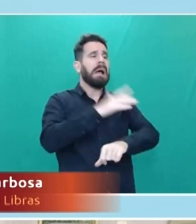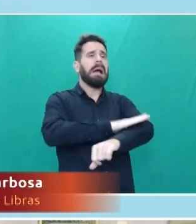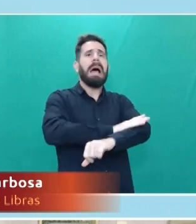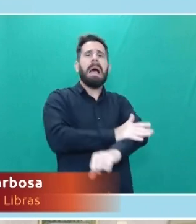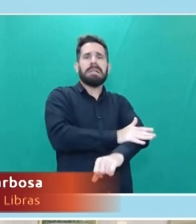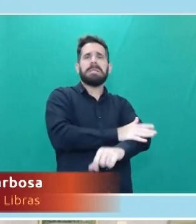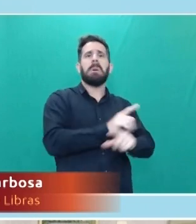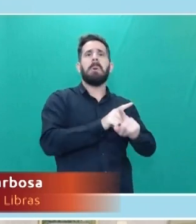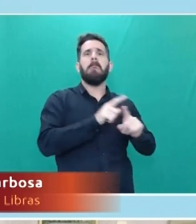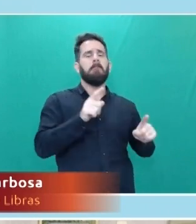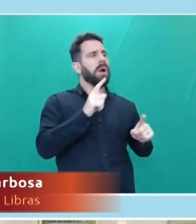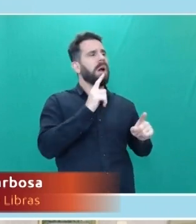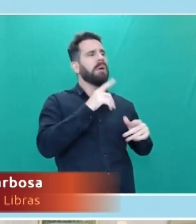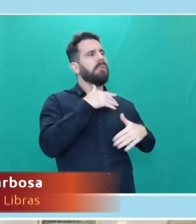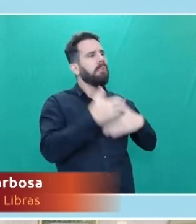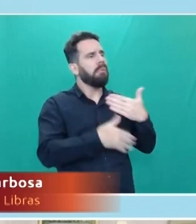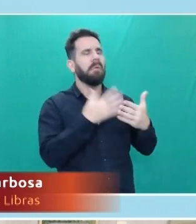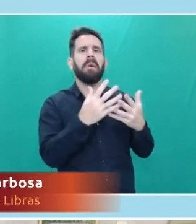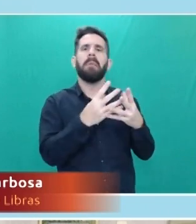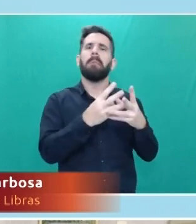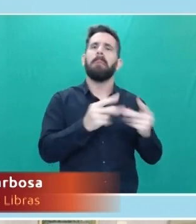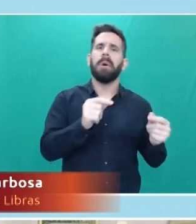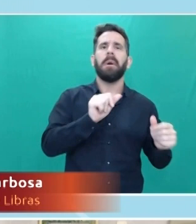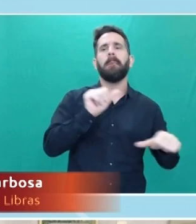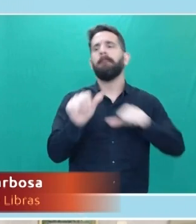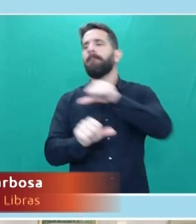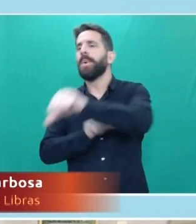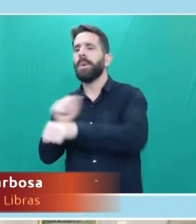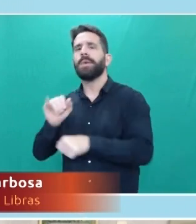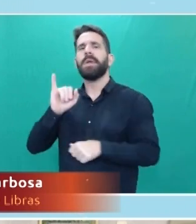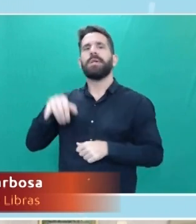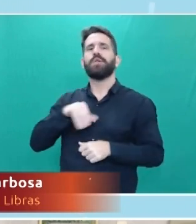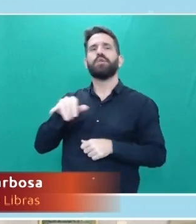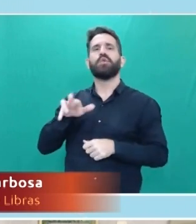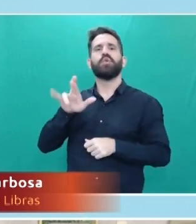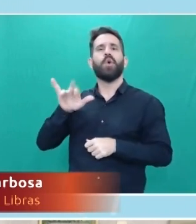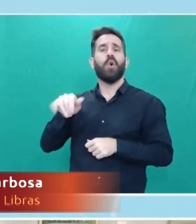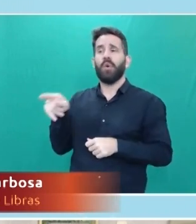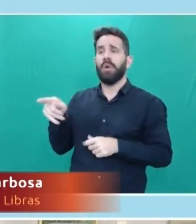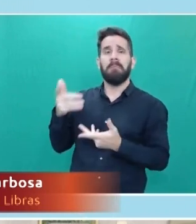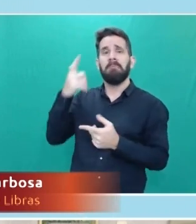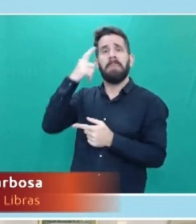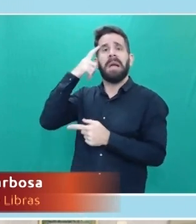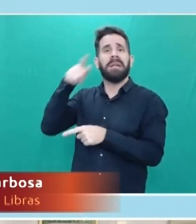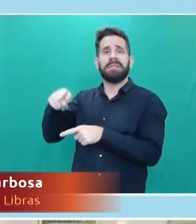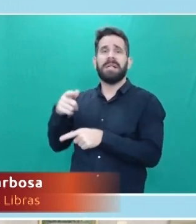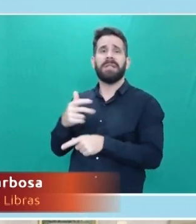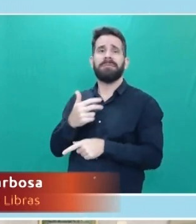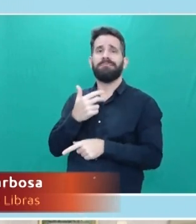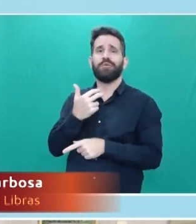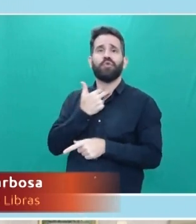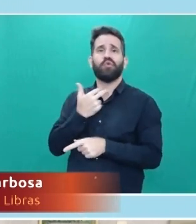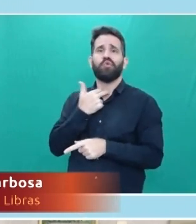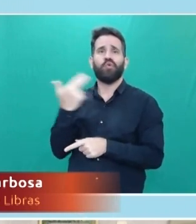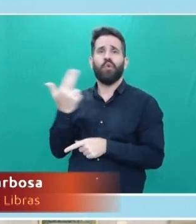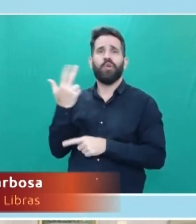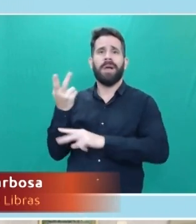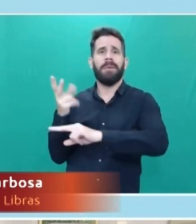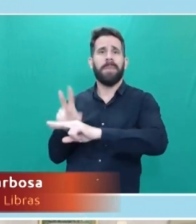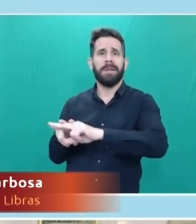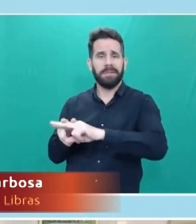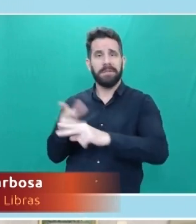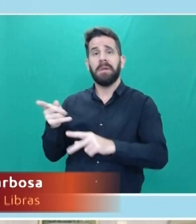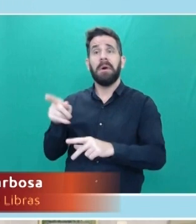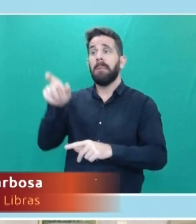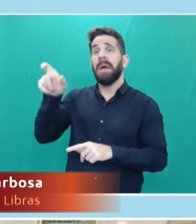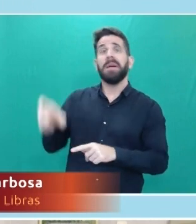processo ele era desclassificado por injúria racial, que não era considerada imprescritível e caía na prescrição, essa pessoa não